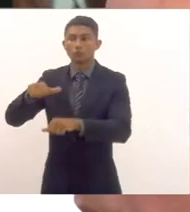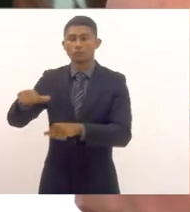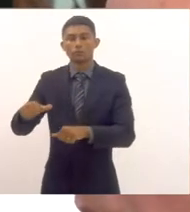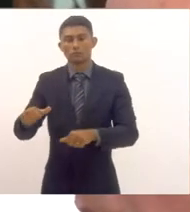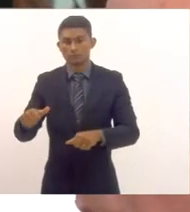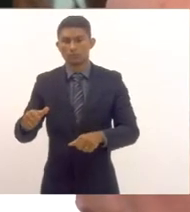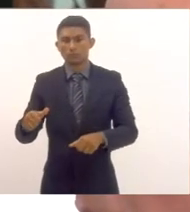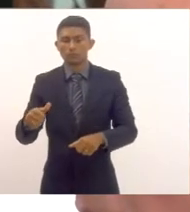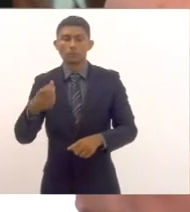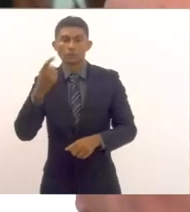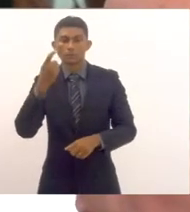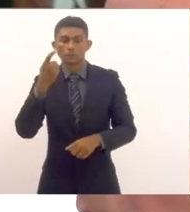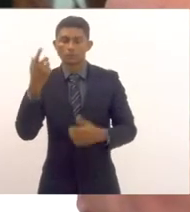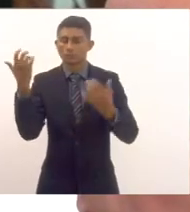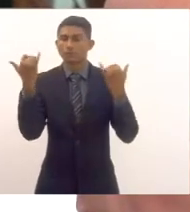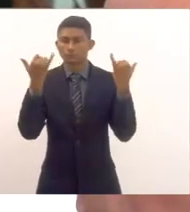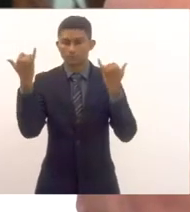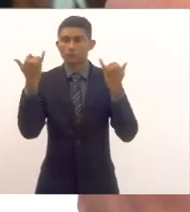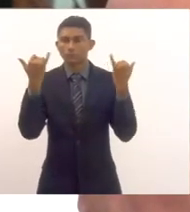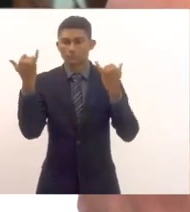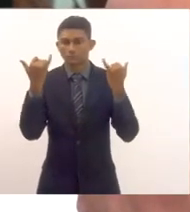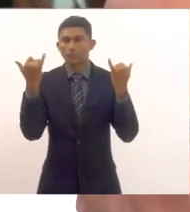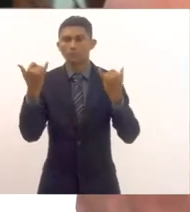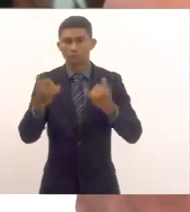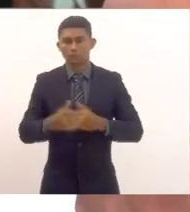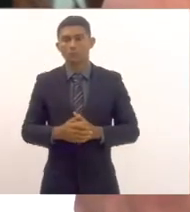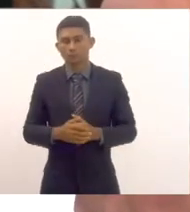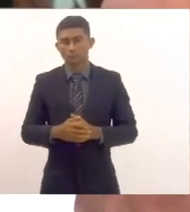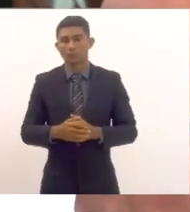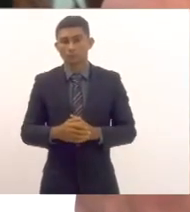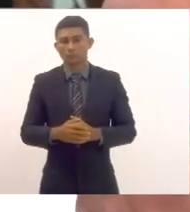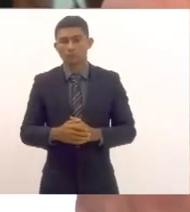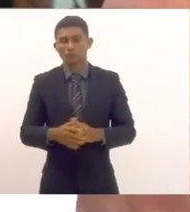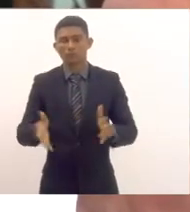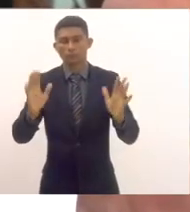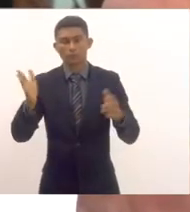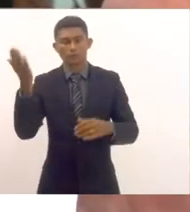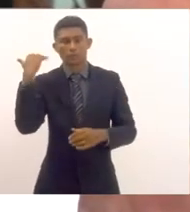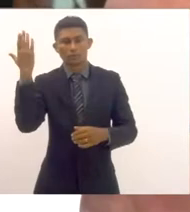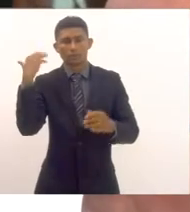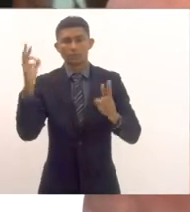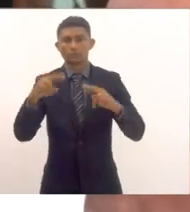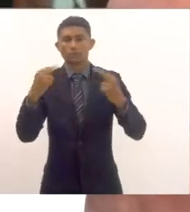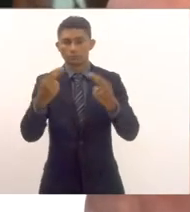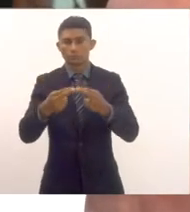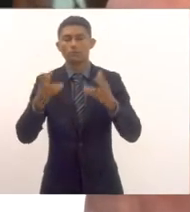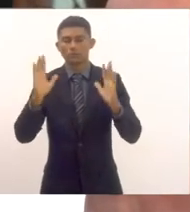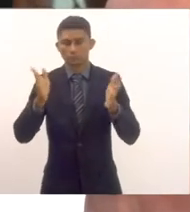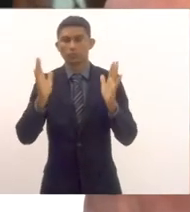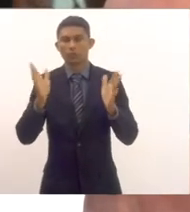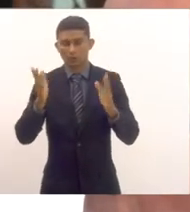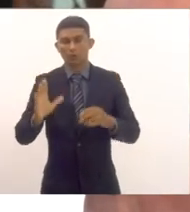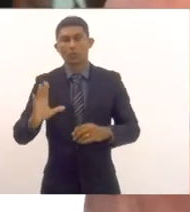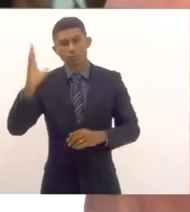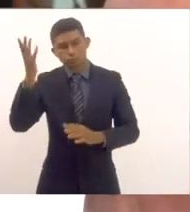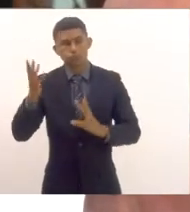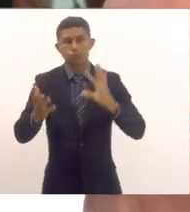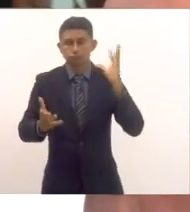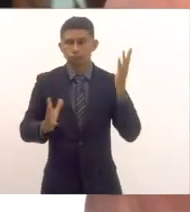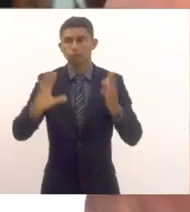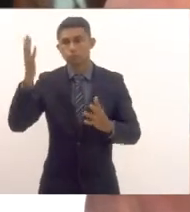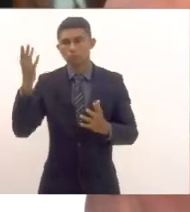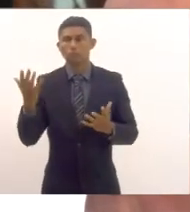consolidar consolidou as informações uma das que ocorreram é para que todos os que estão